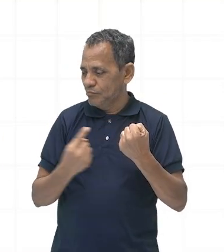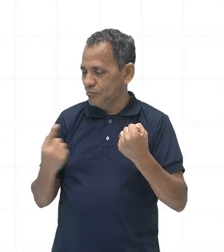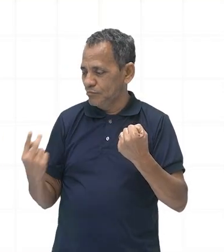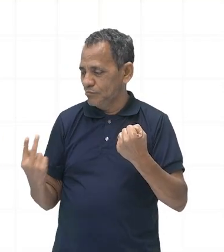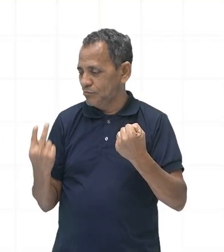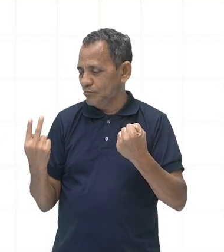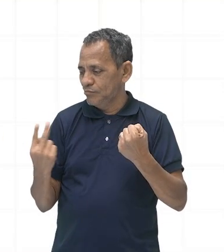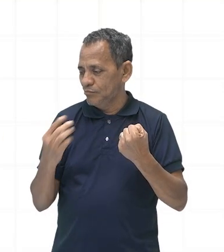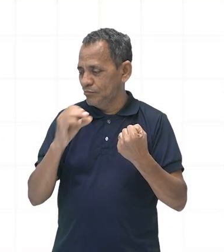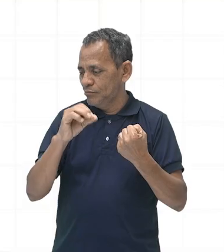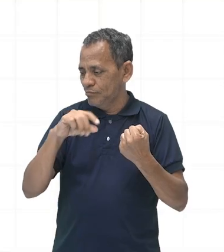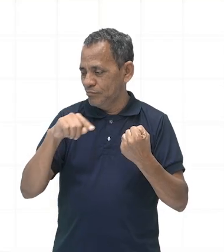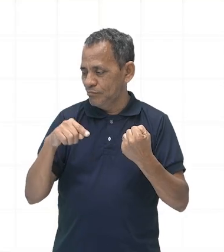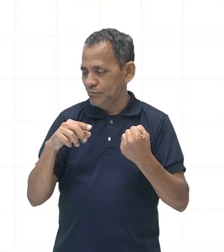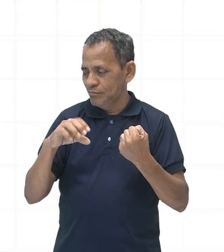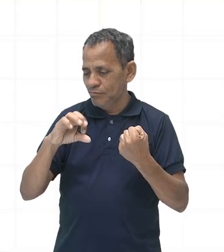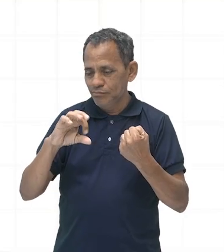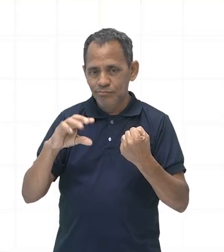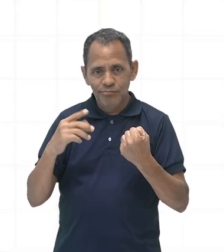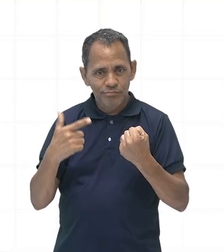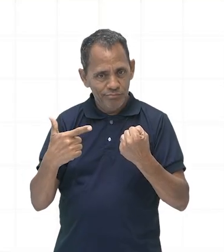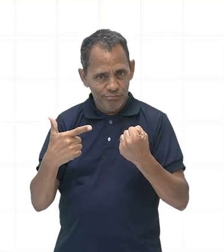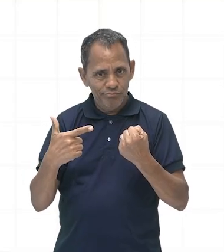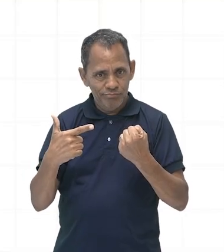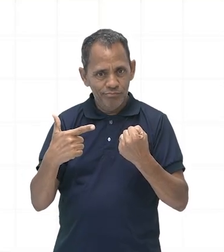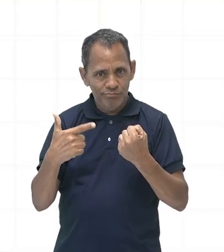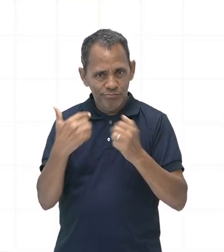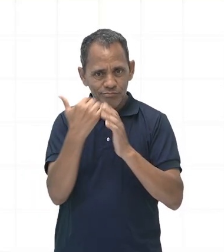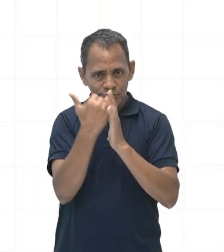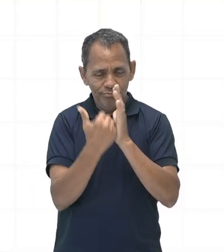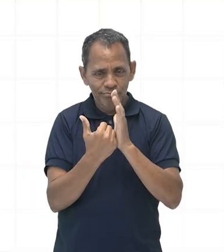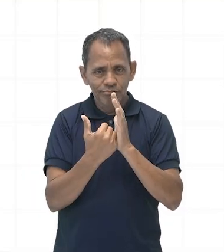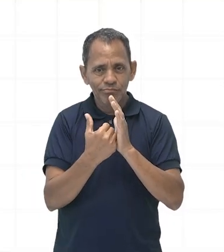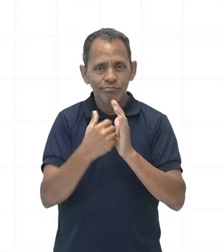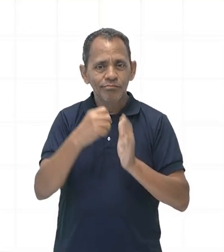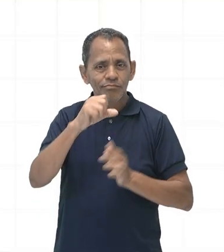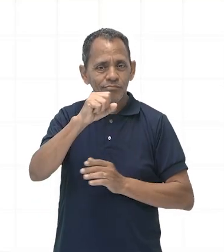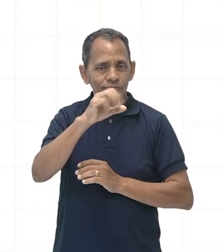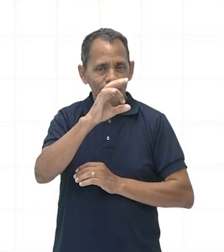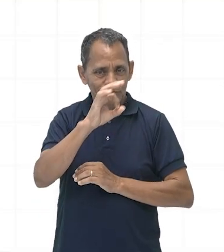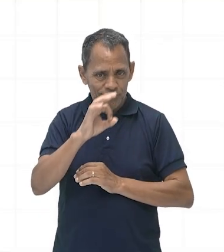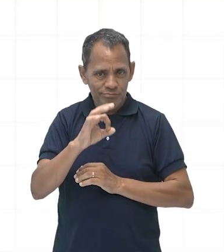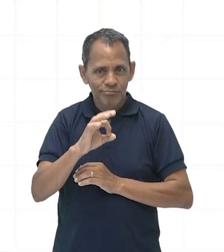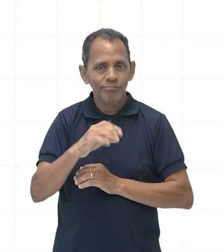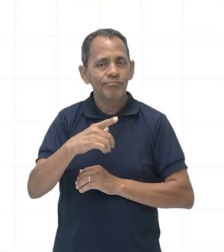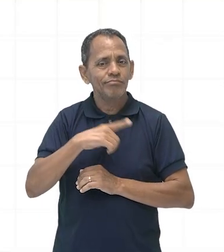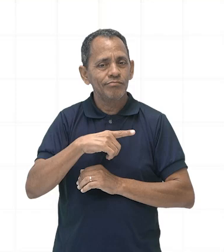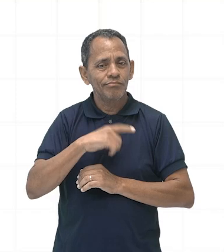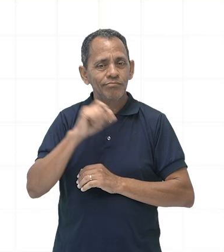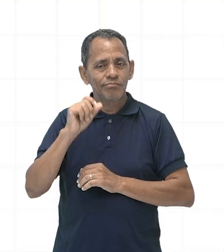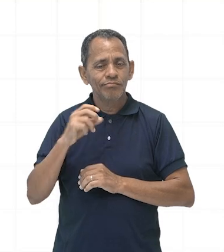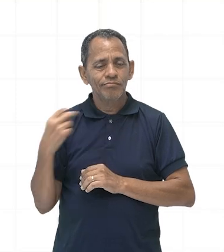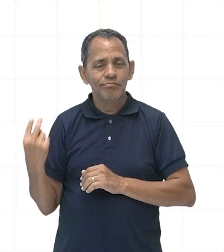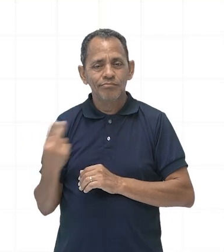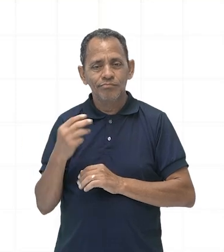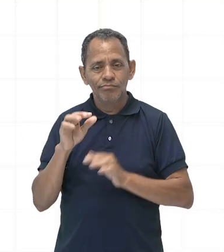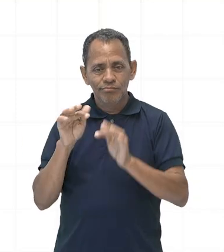de 0,92, que é, ou seja, o desconto de 8%, nós vamos obter